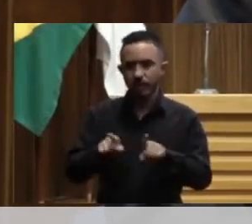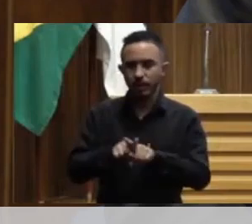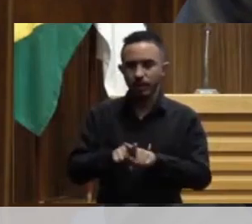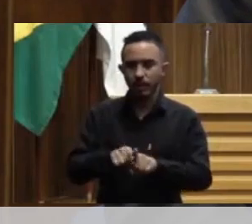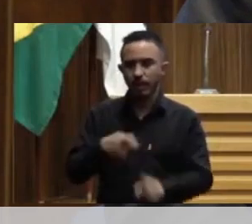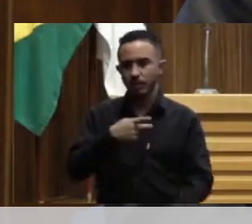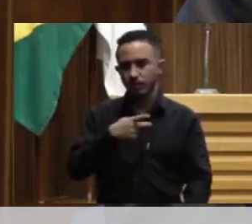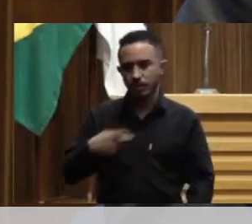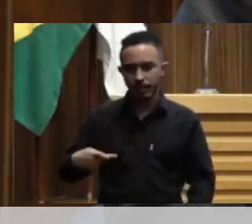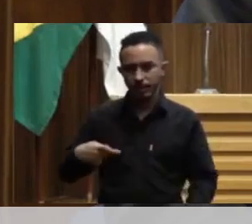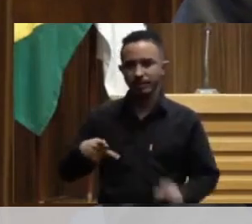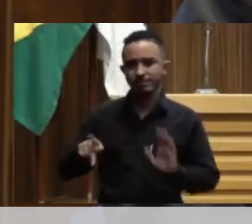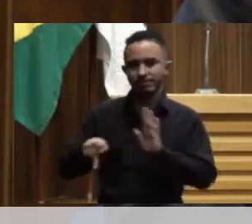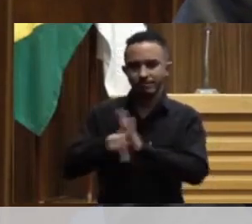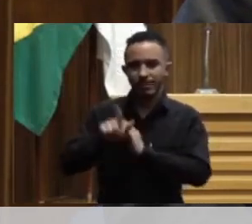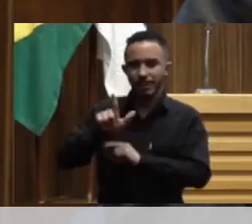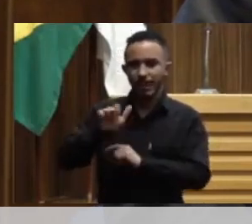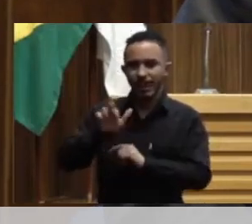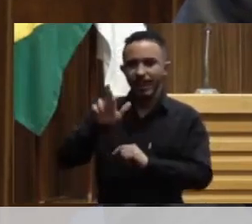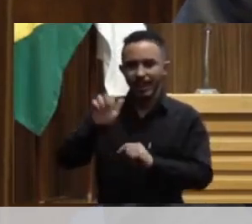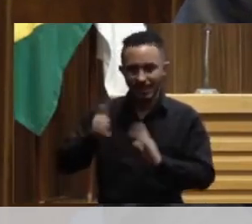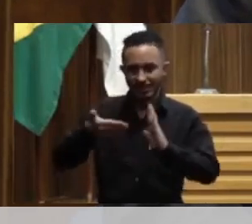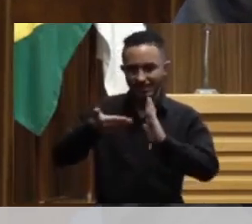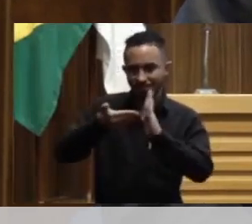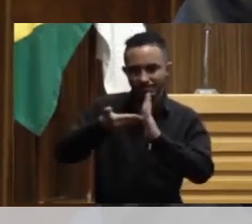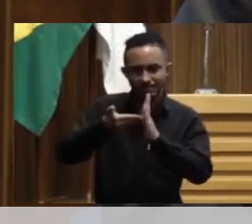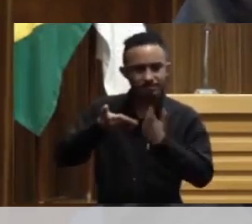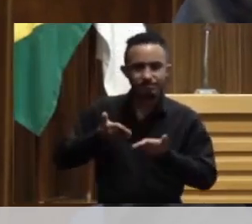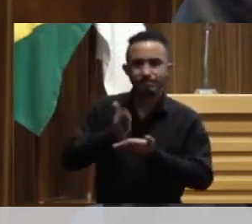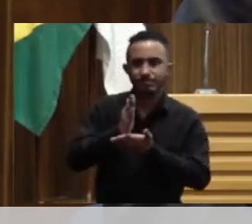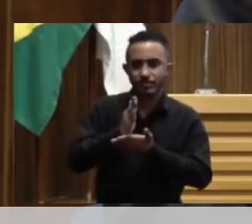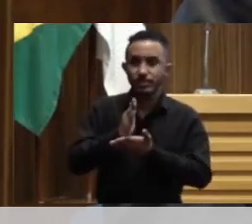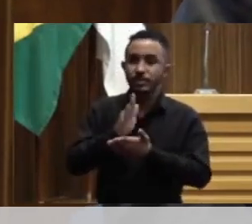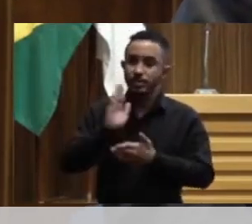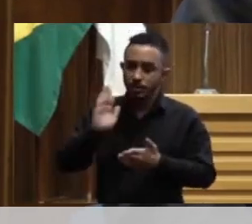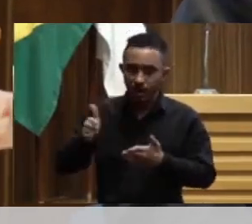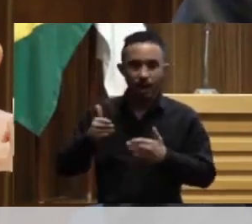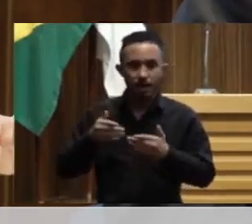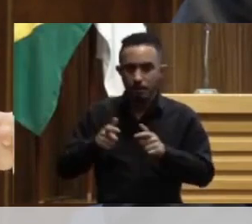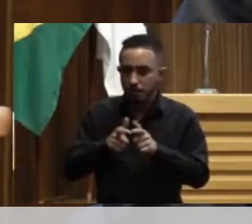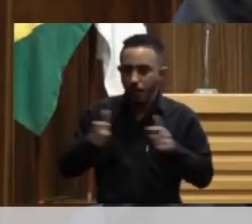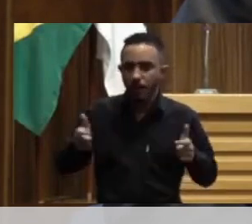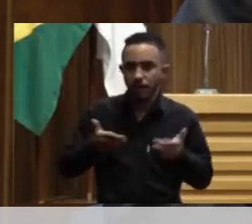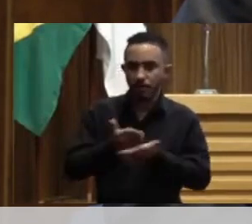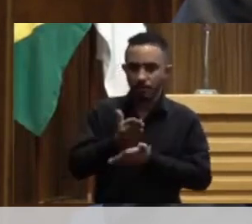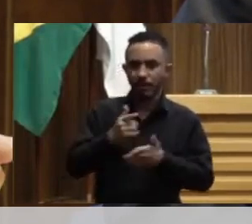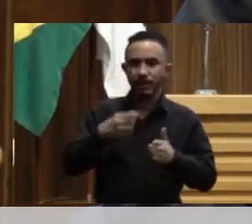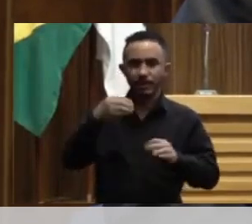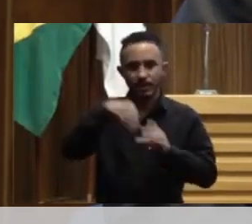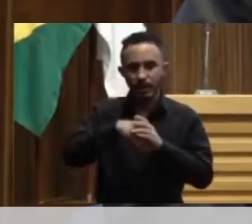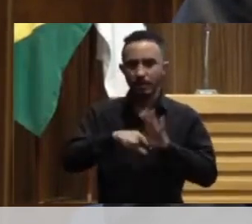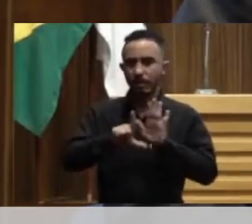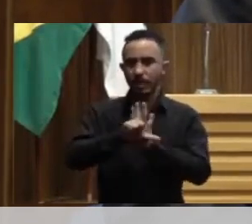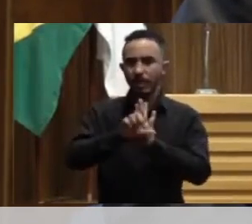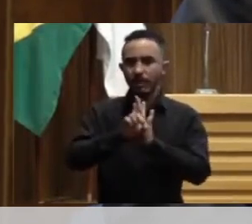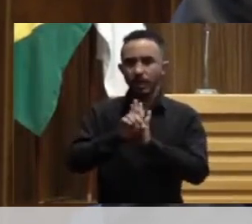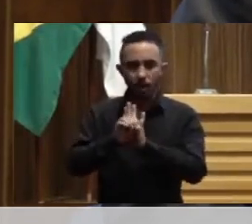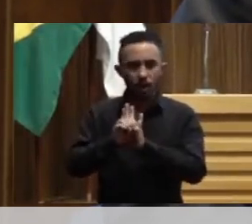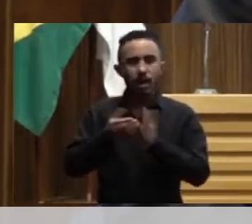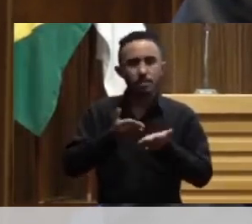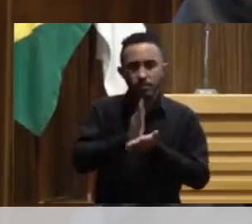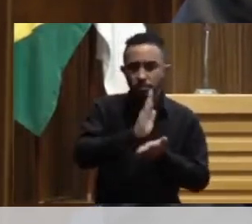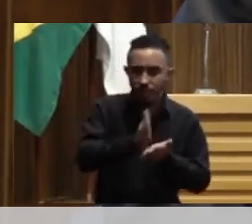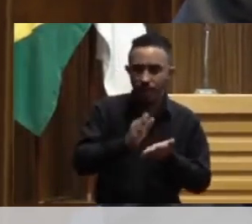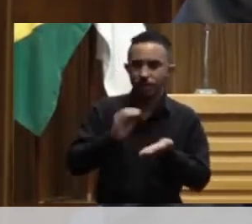Arthur Lira, uma atenção especial, é uma coisa simples, foi aprovada por unanimidade na LDO, não teve nenhum tipo de questionamento, mas precisamos do